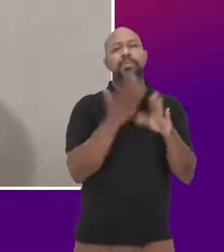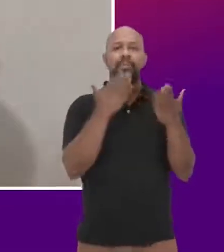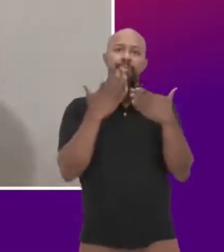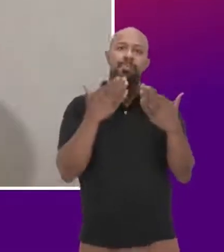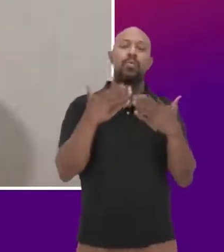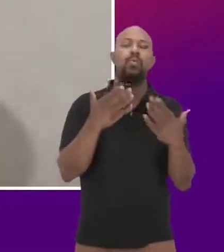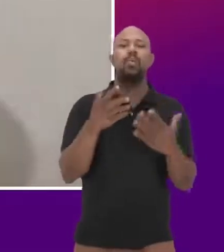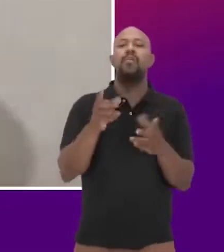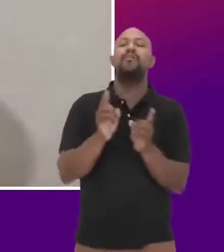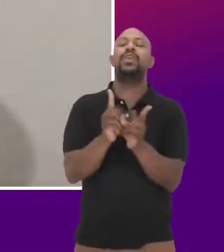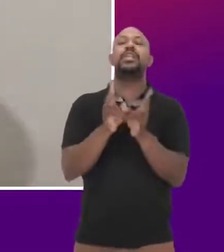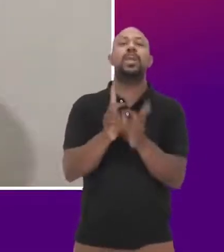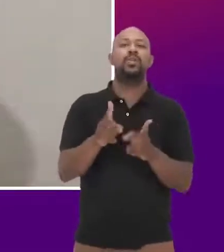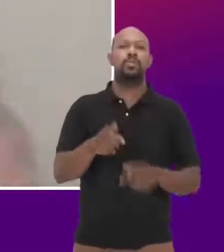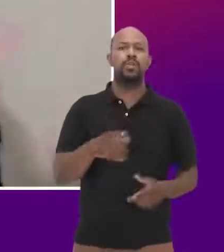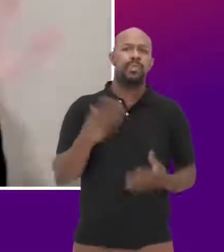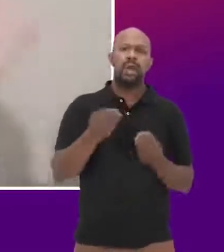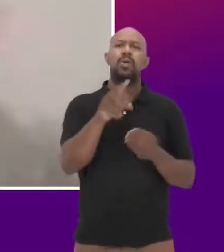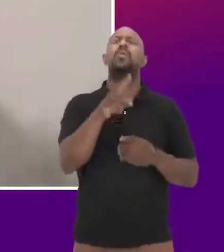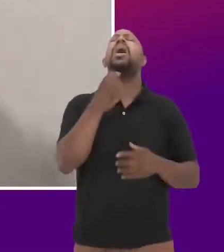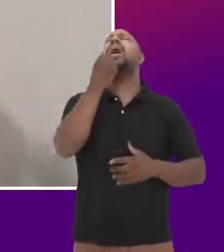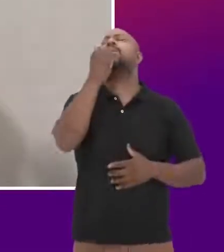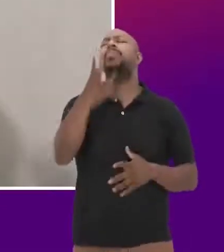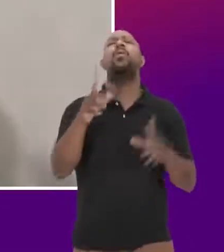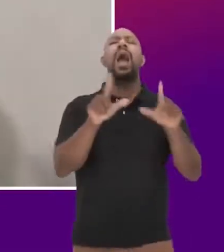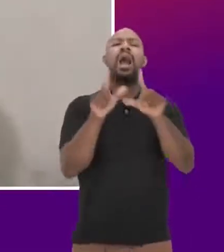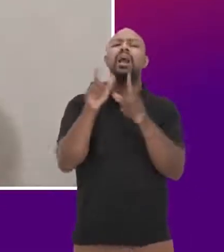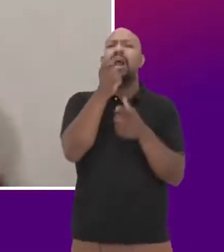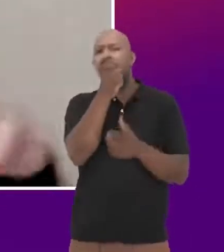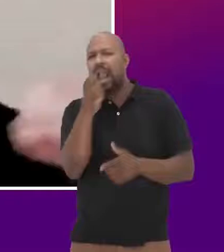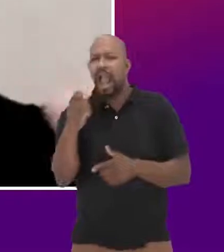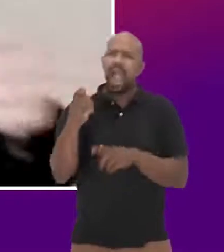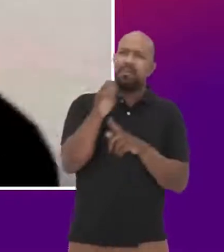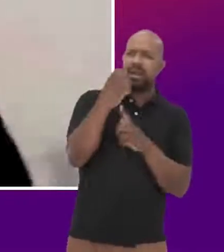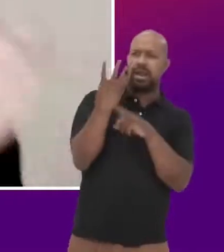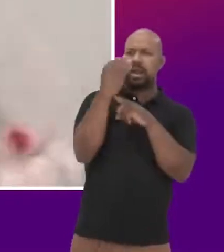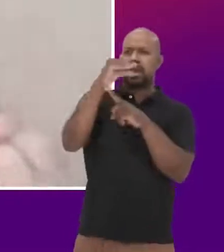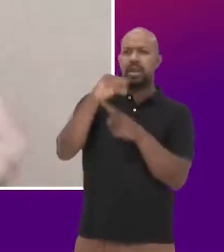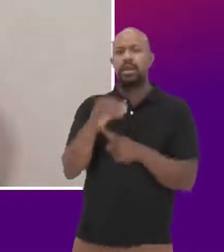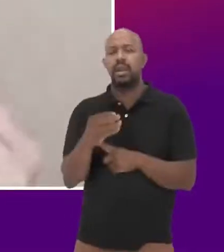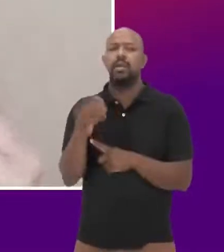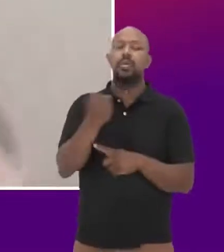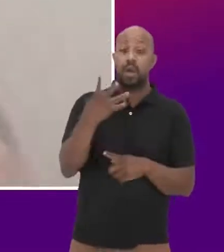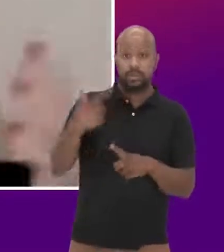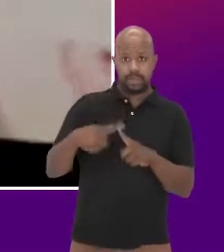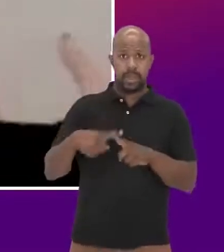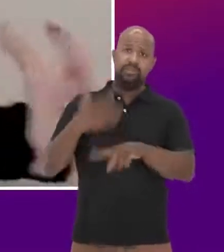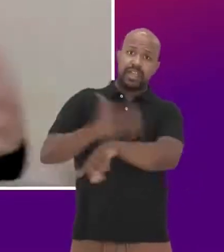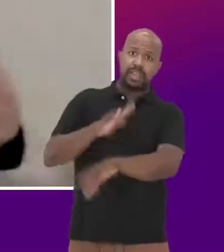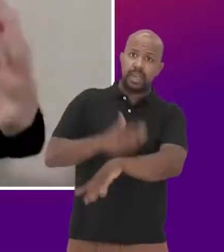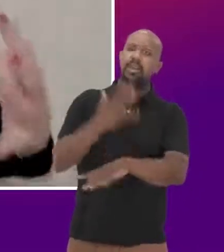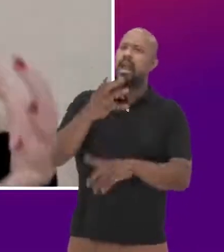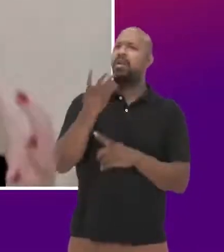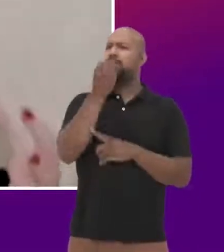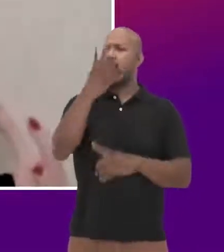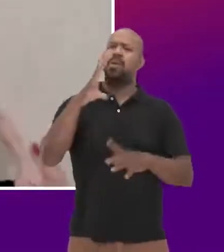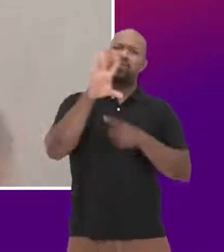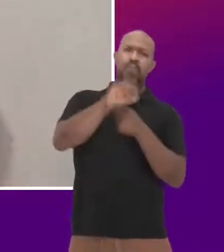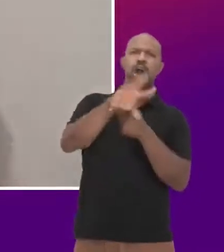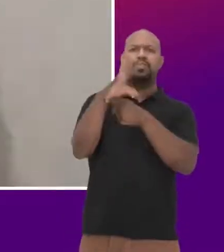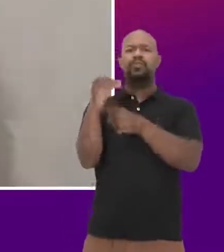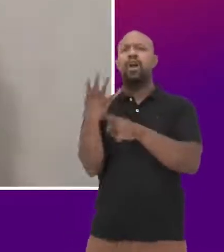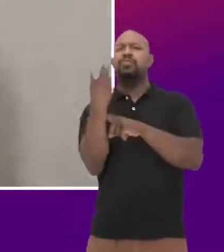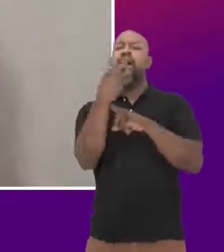celular, com um vendedor. Mas qual que é a boa câmera? Porque enquanto eu estiver treinando, eu quero que faça boas